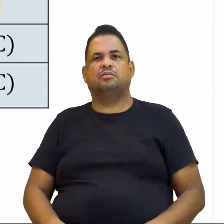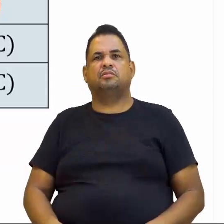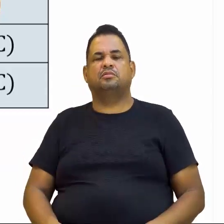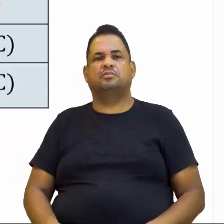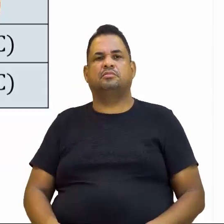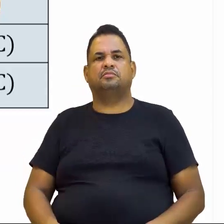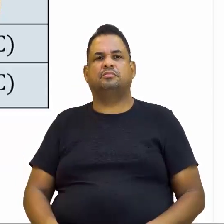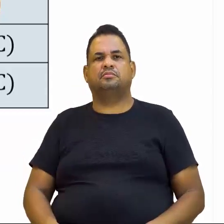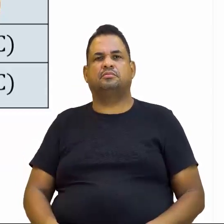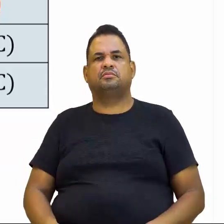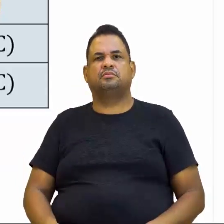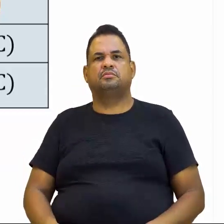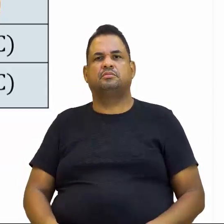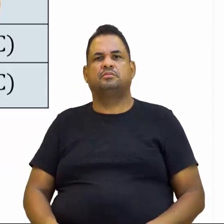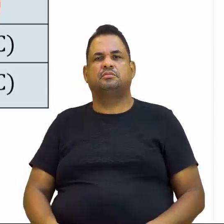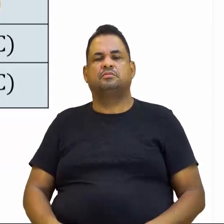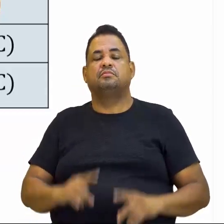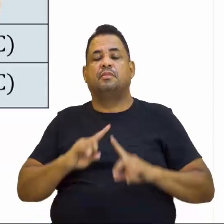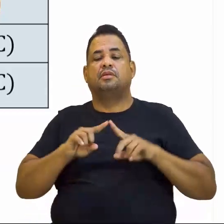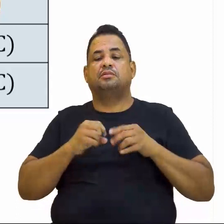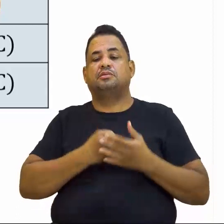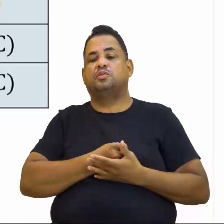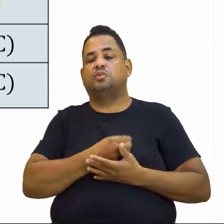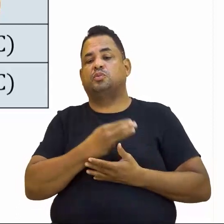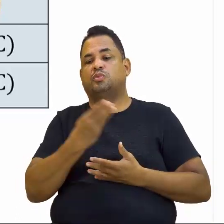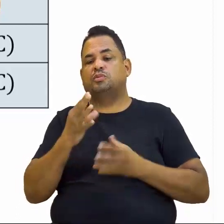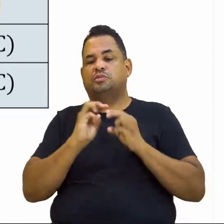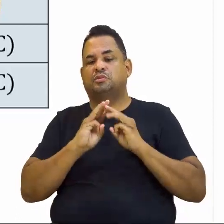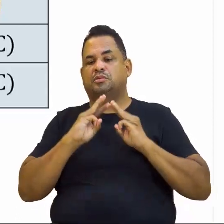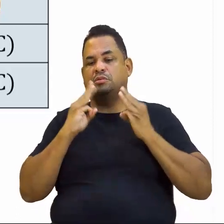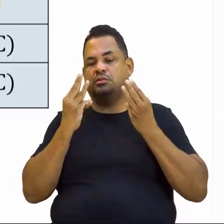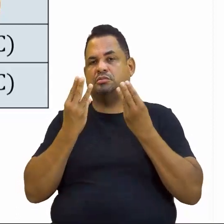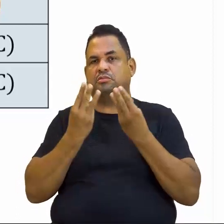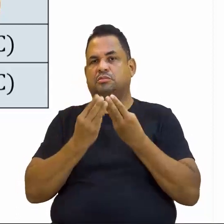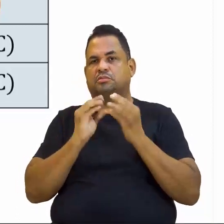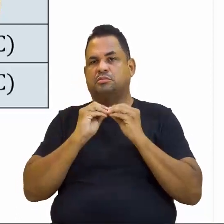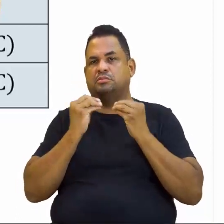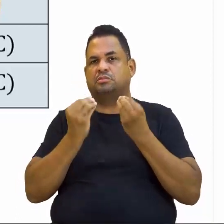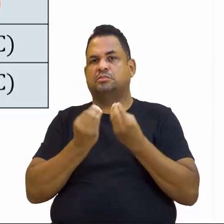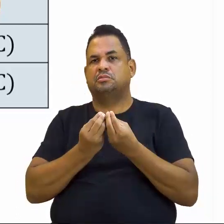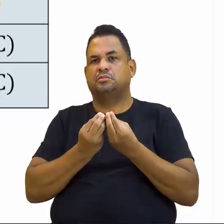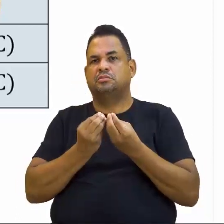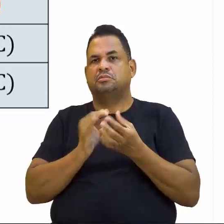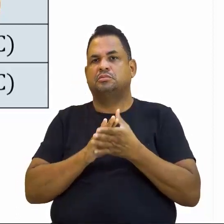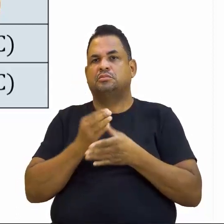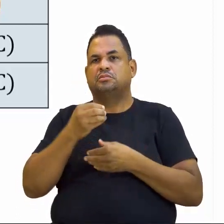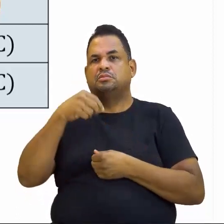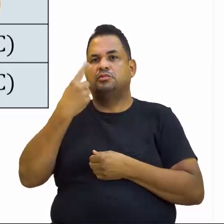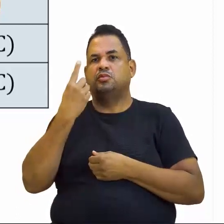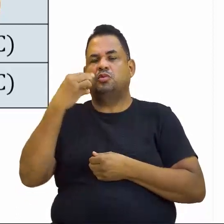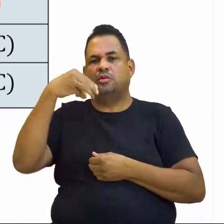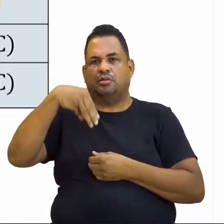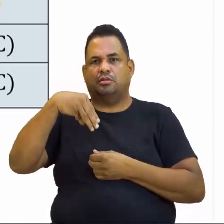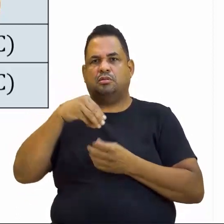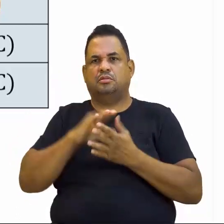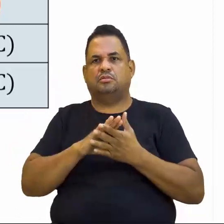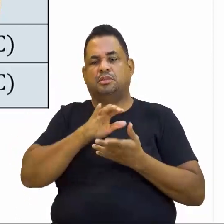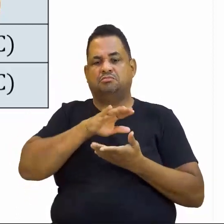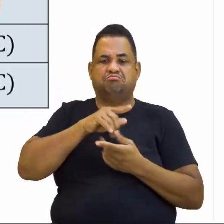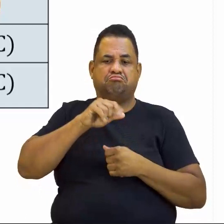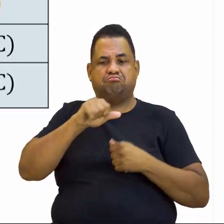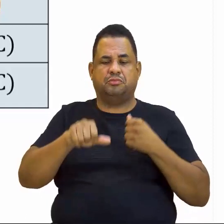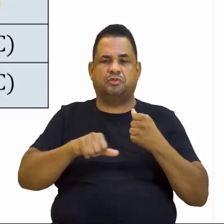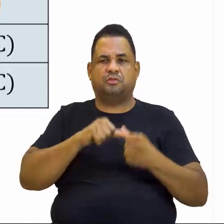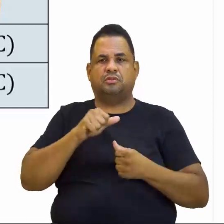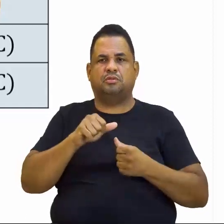1 ml. Só que a quantidade de massa dessa substância nesse 1 ml vai variar.